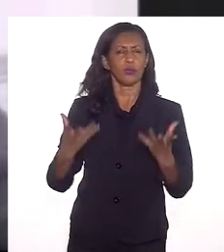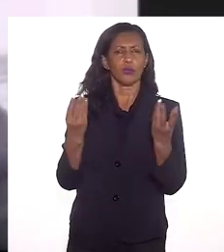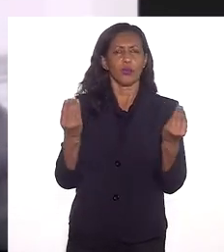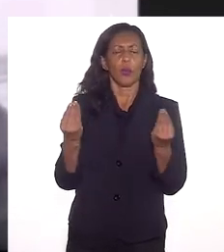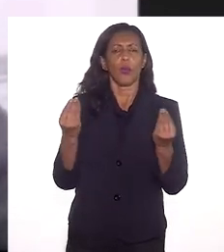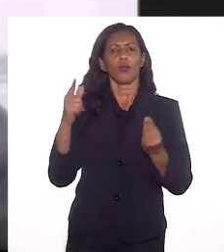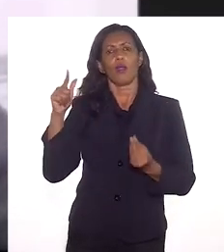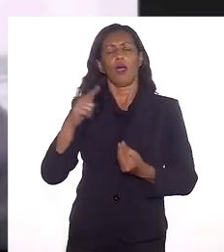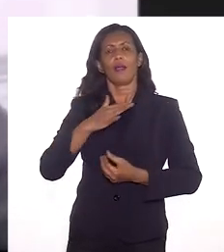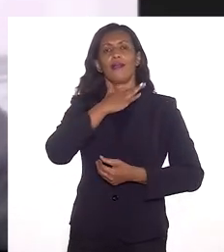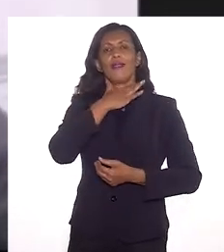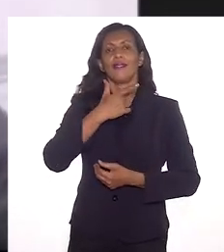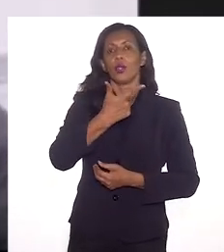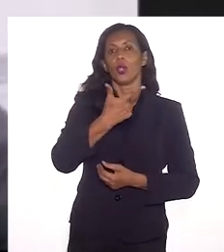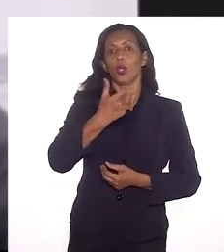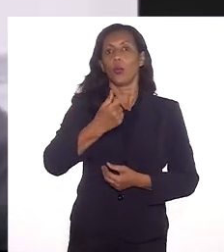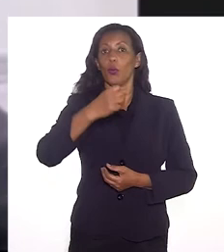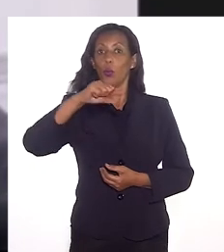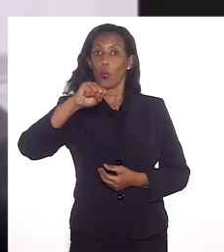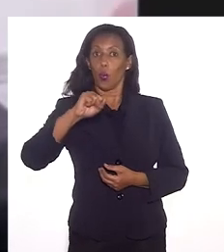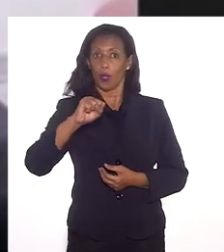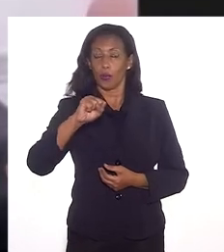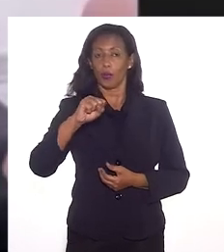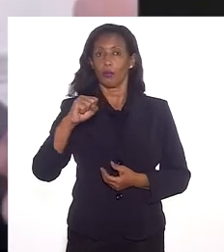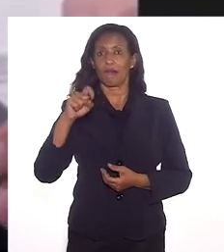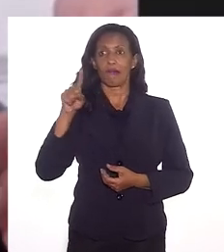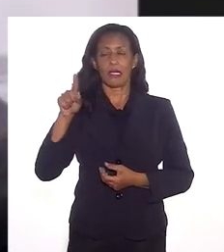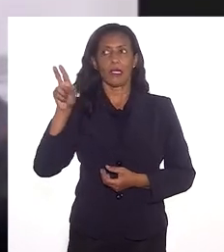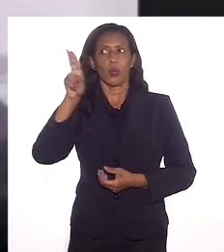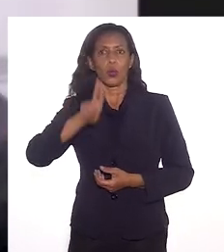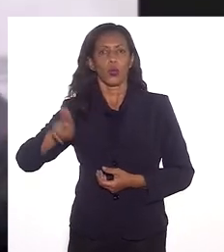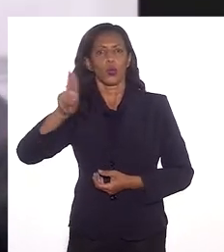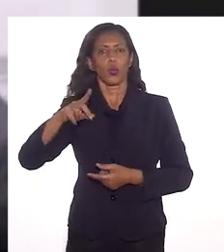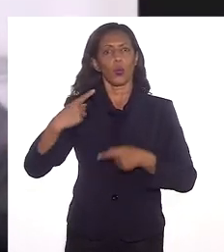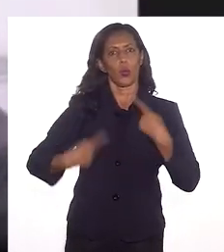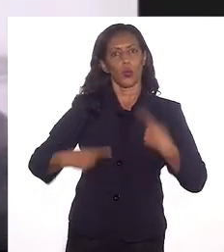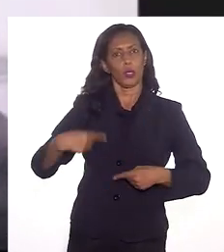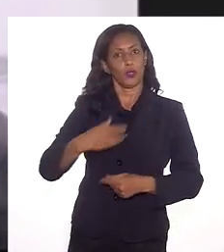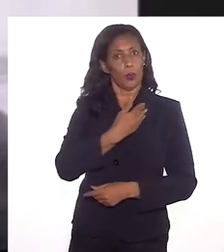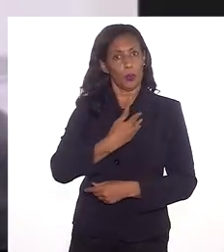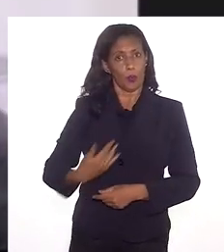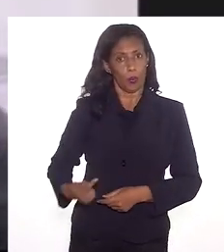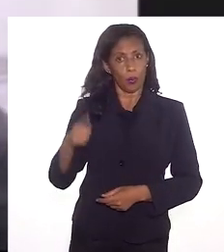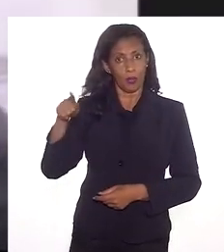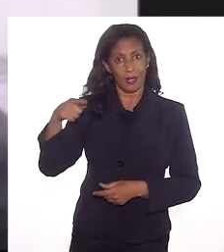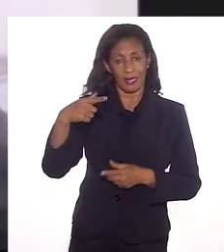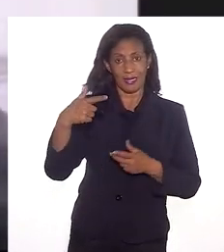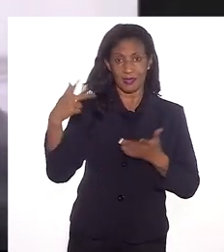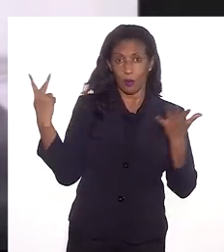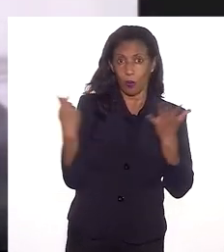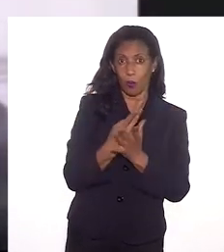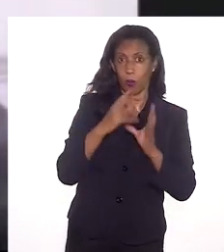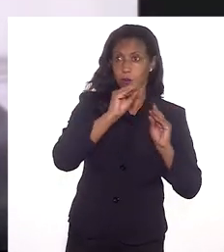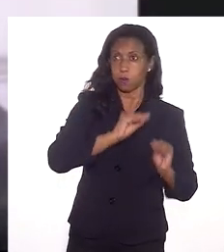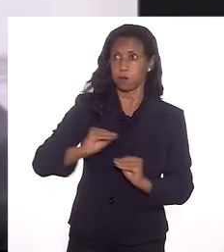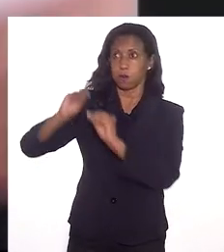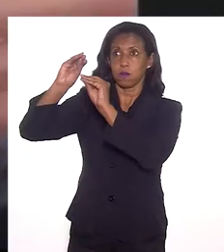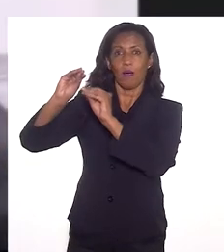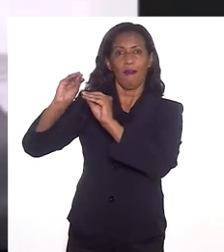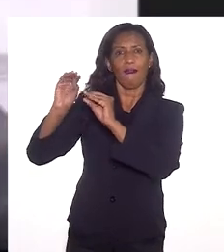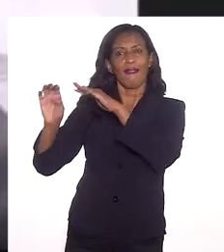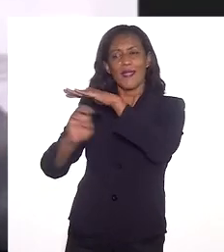com a crise de 2008 né ele ele usou como política pública essa atração